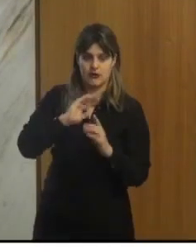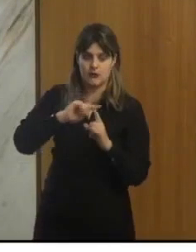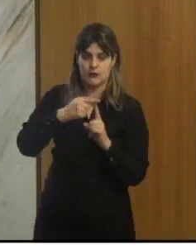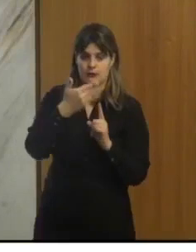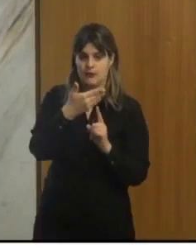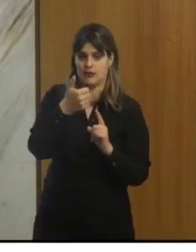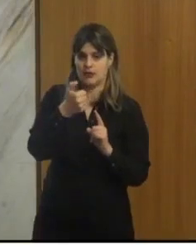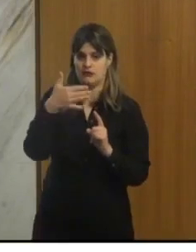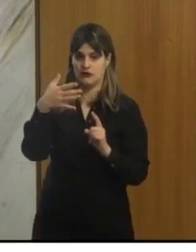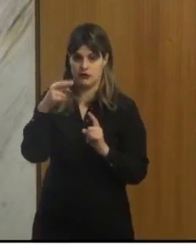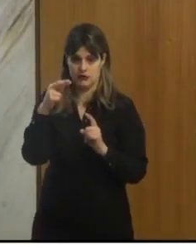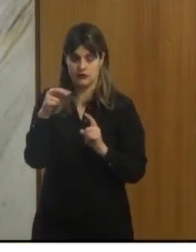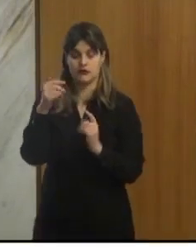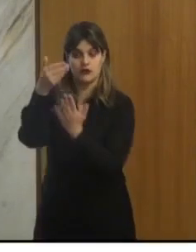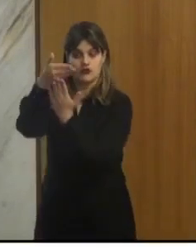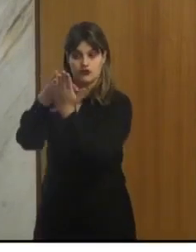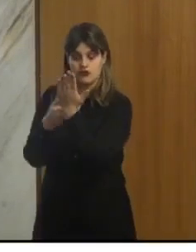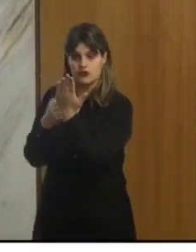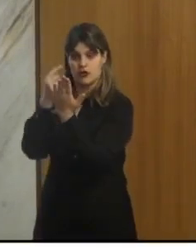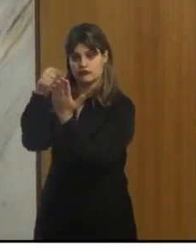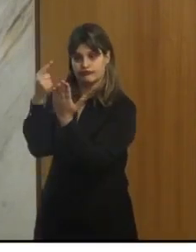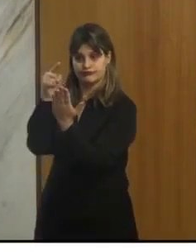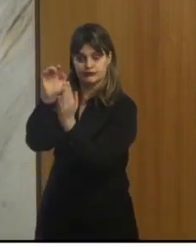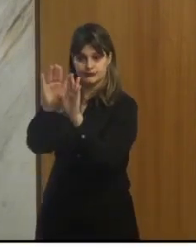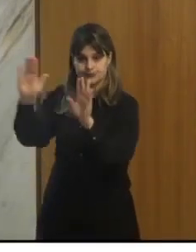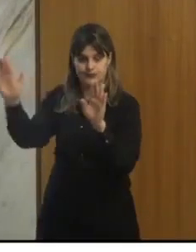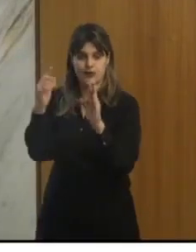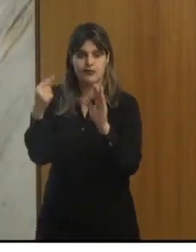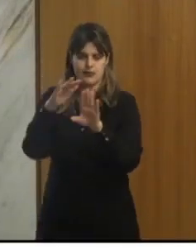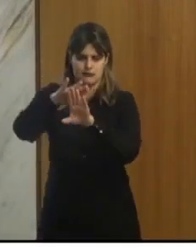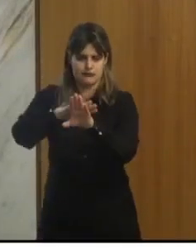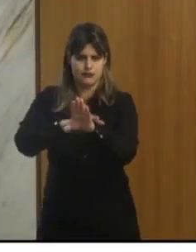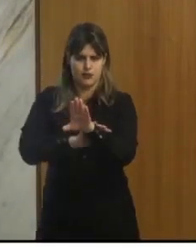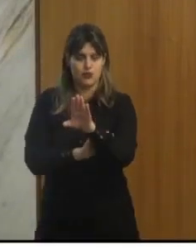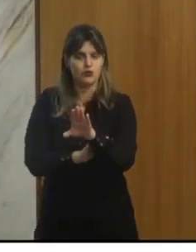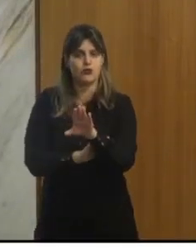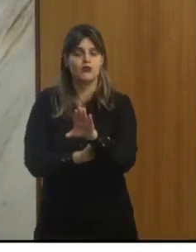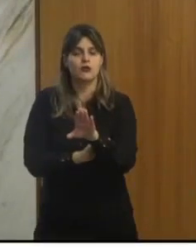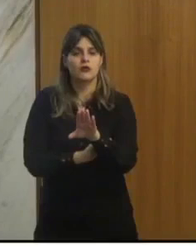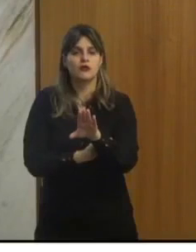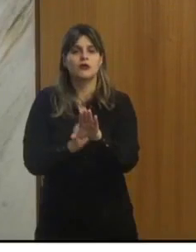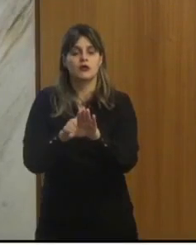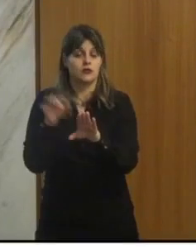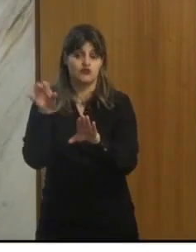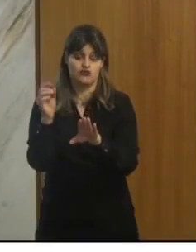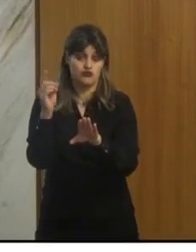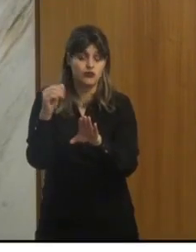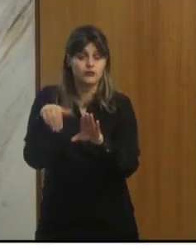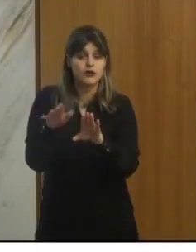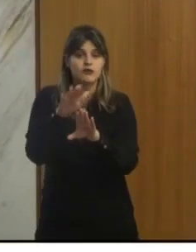que esteve exposto na exposição. Este Foral tem uma capa em couro, com esferas armilajadas do século XVIII, que eu não trouxe aqui, mas